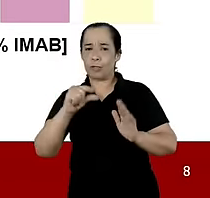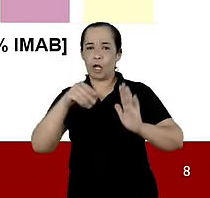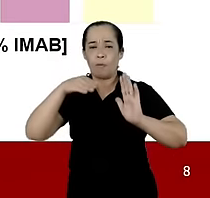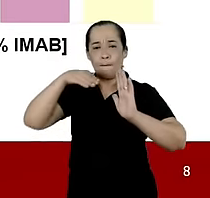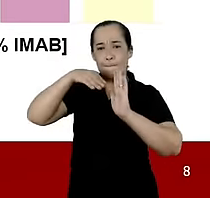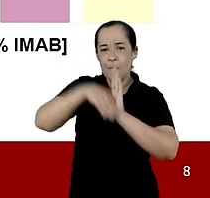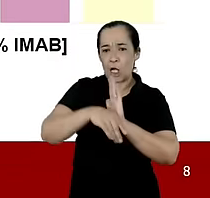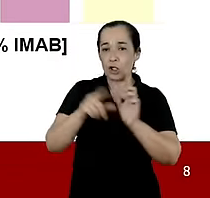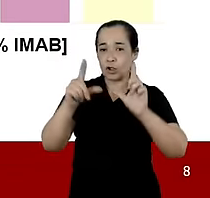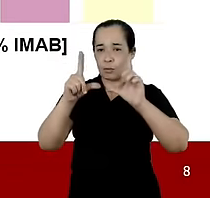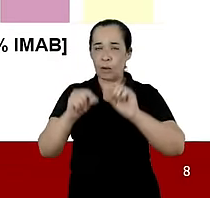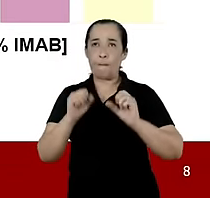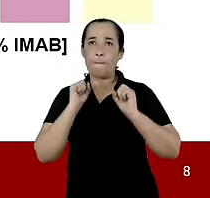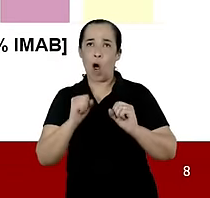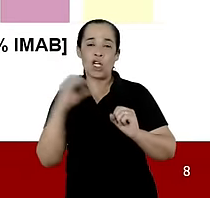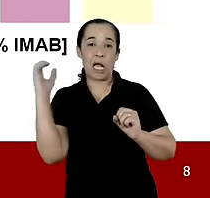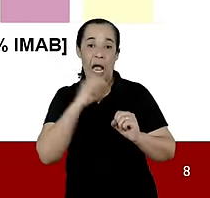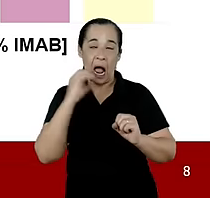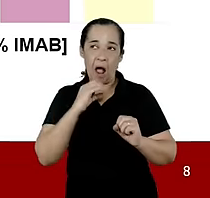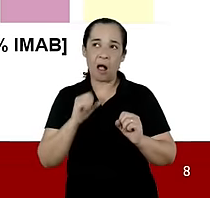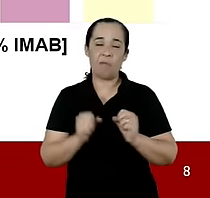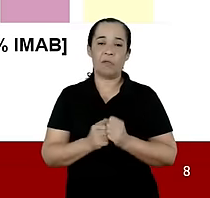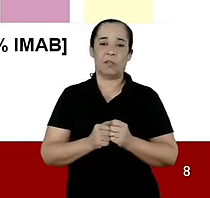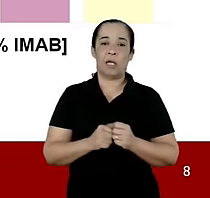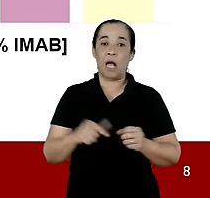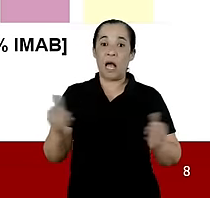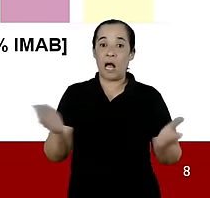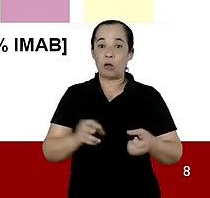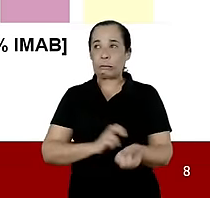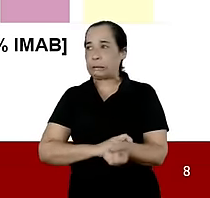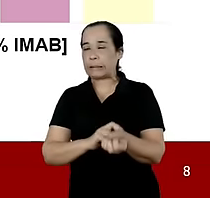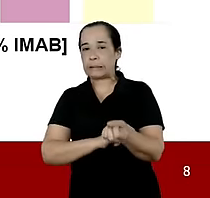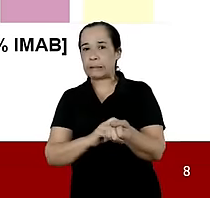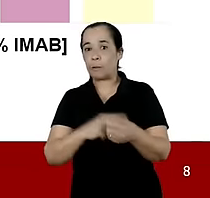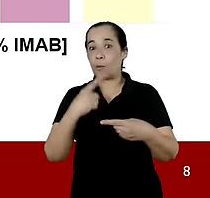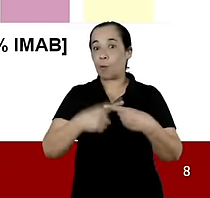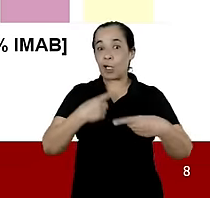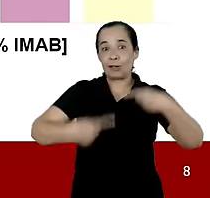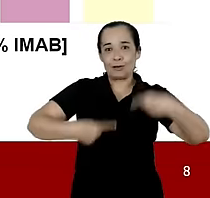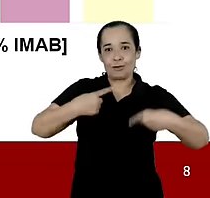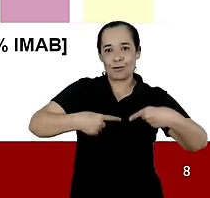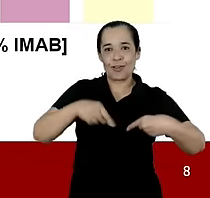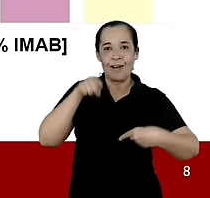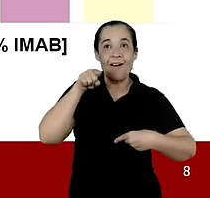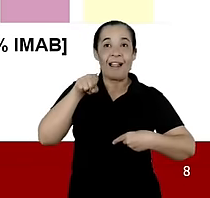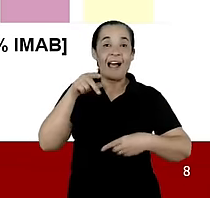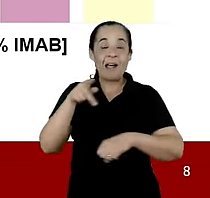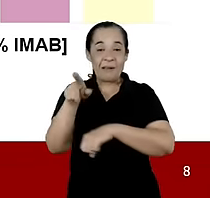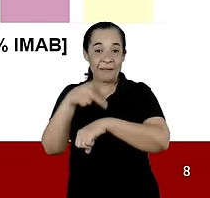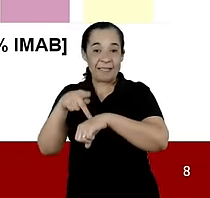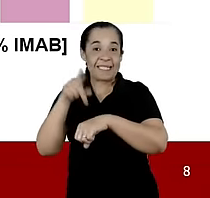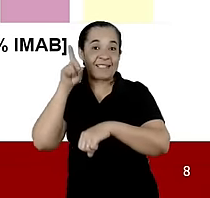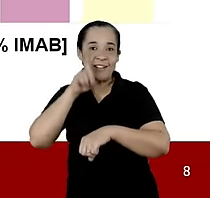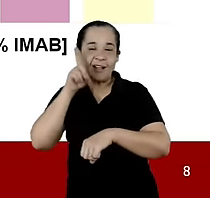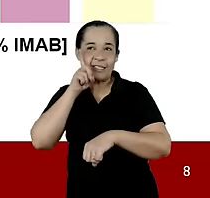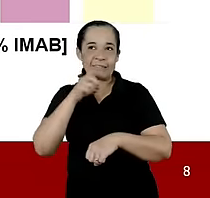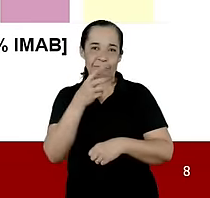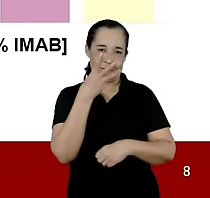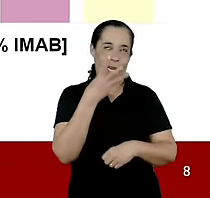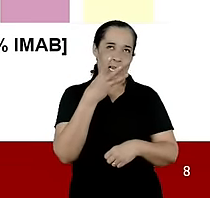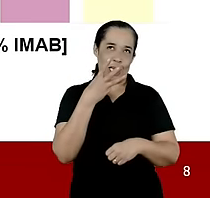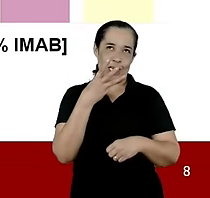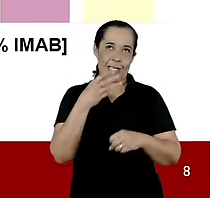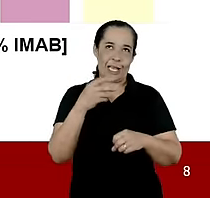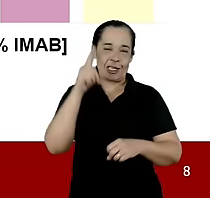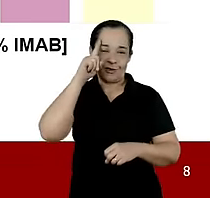acelerado hoje estamos vivendo um momento de maior tensão por causa da discussão americana Claro aliviou na doos últimos três dias aliviou mas a semana passada tava todo